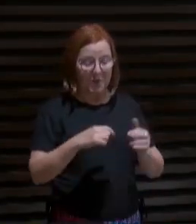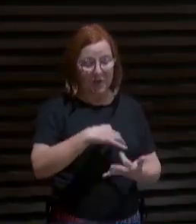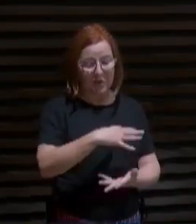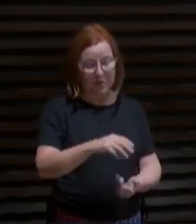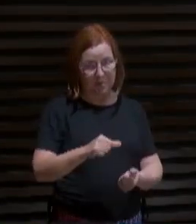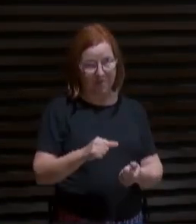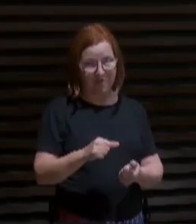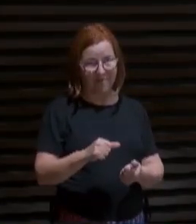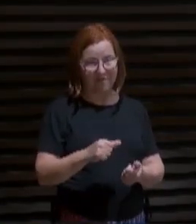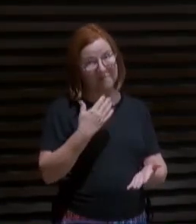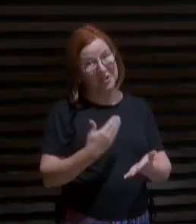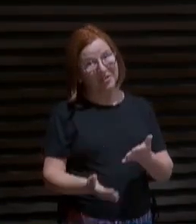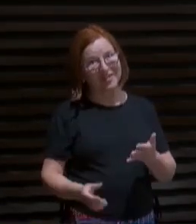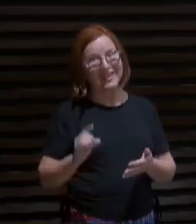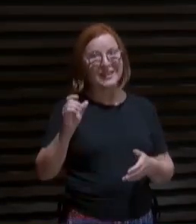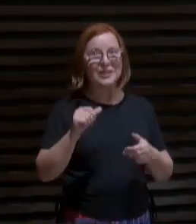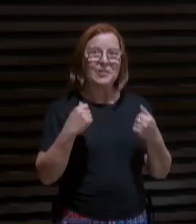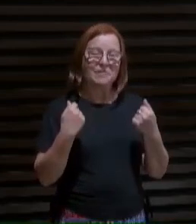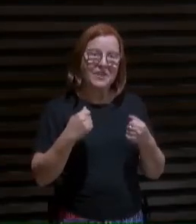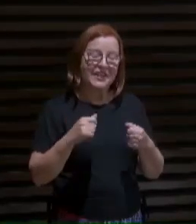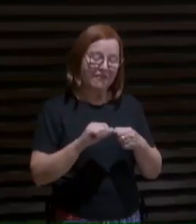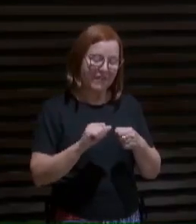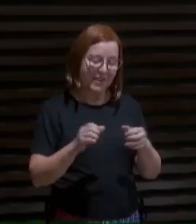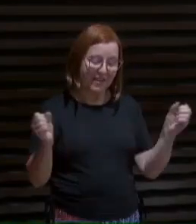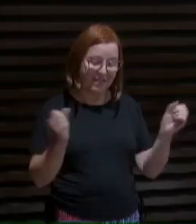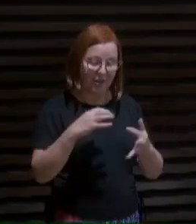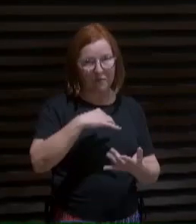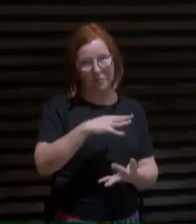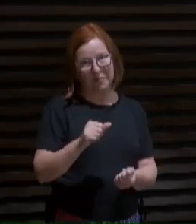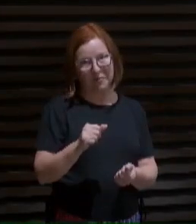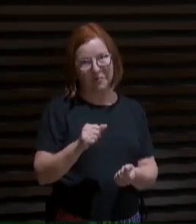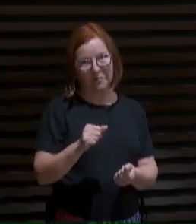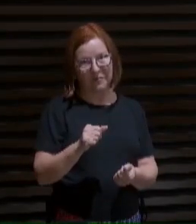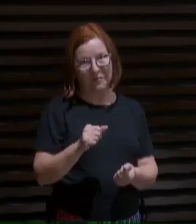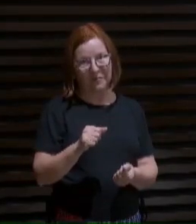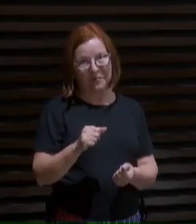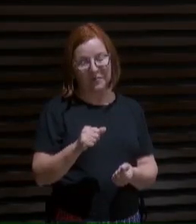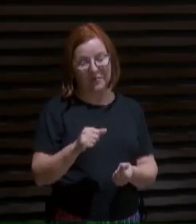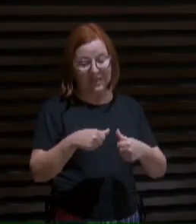preciso fazer um novo mundo, e vai ter um fim desta era.